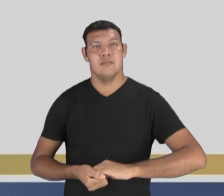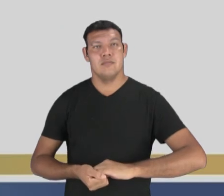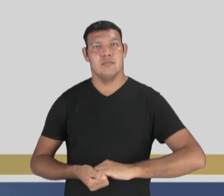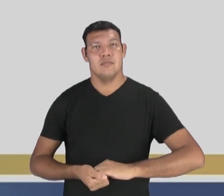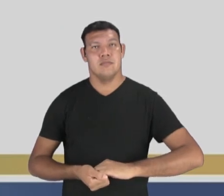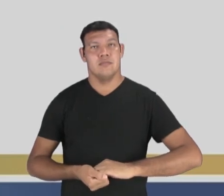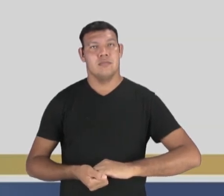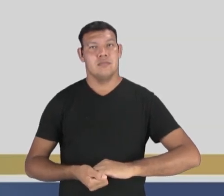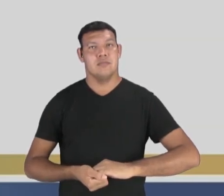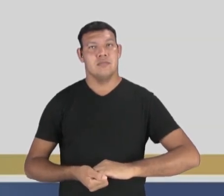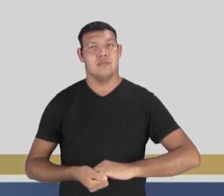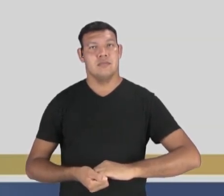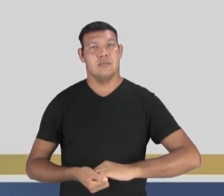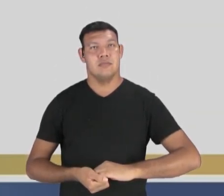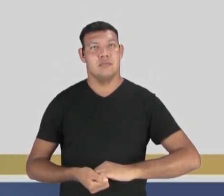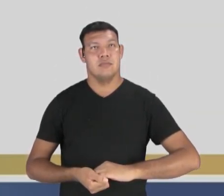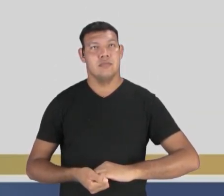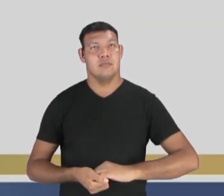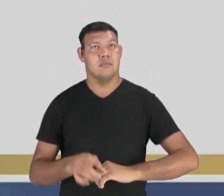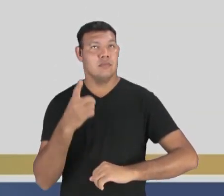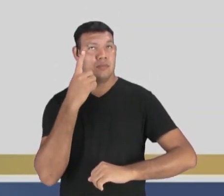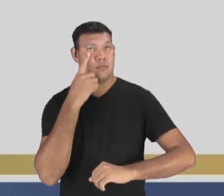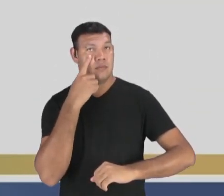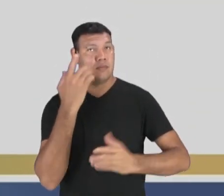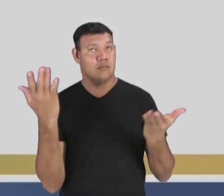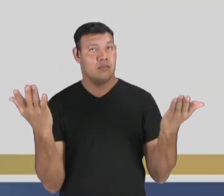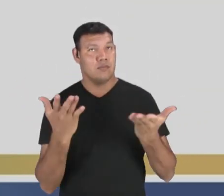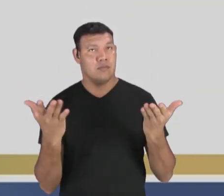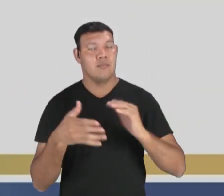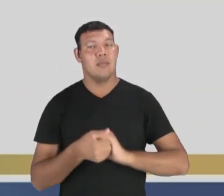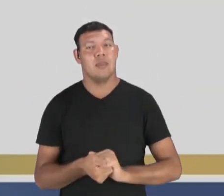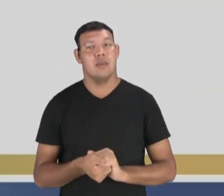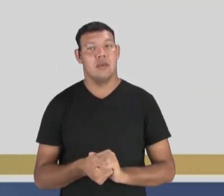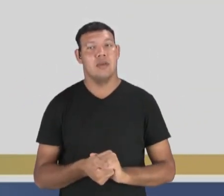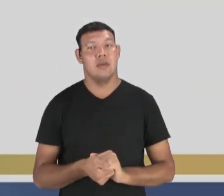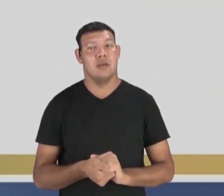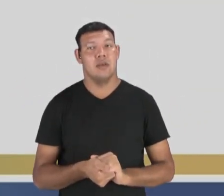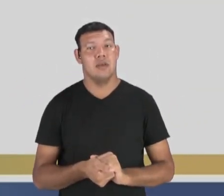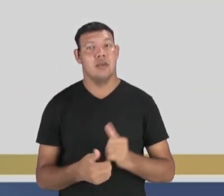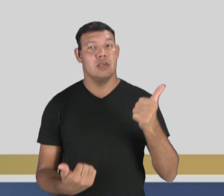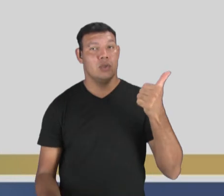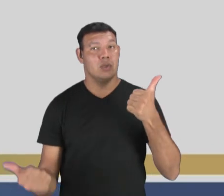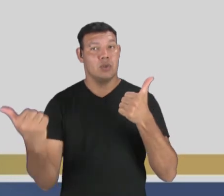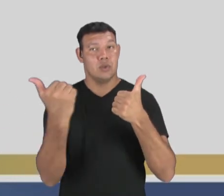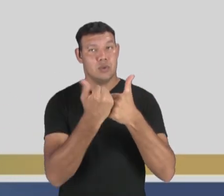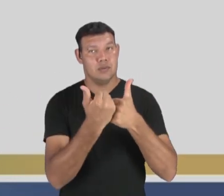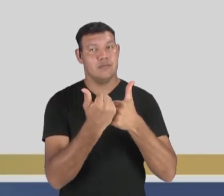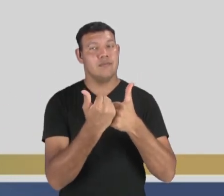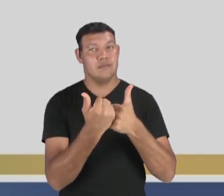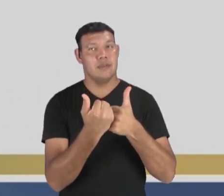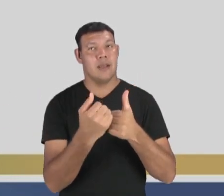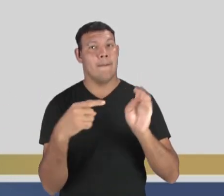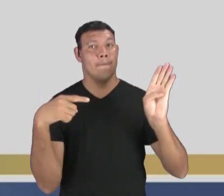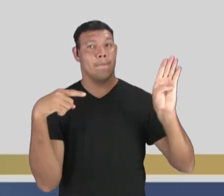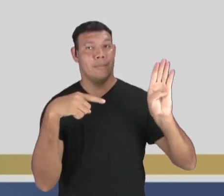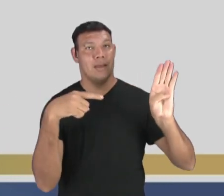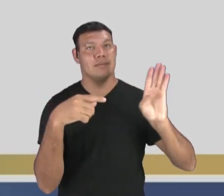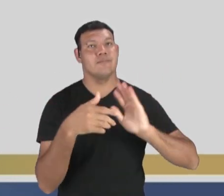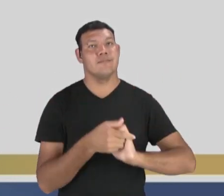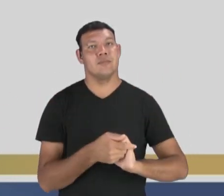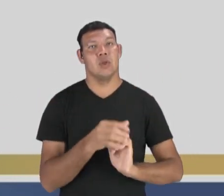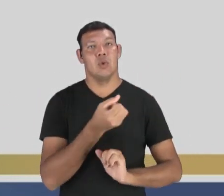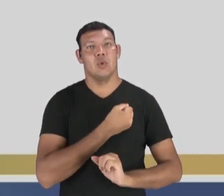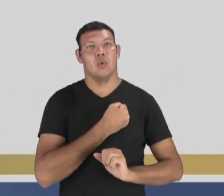3. Então, olha só, agora vocês vão substituir pela alternativa B, com o